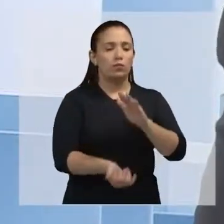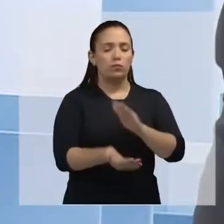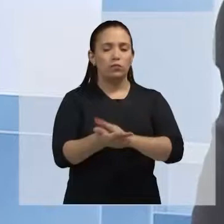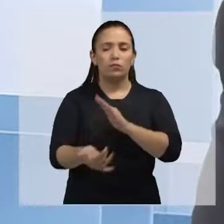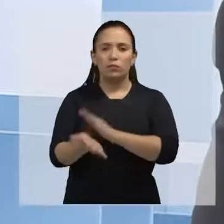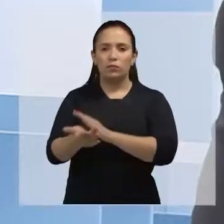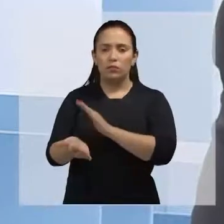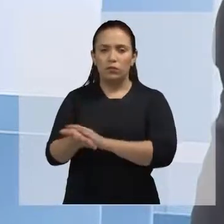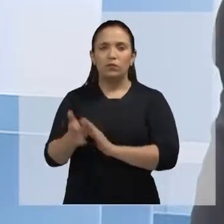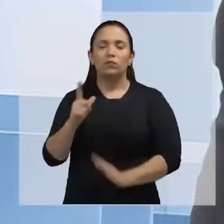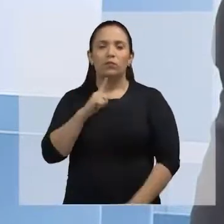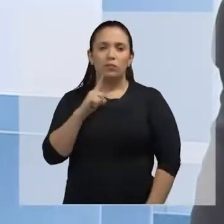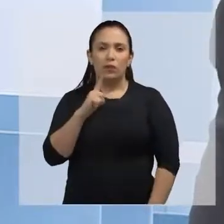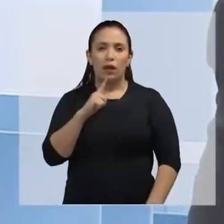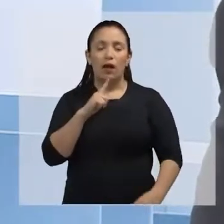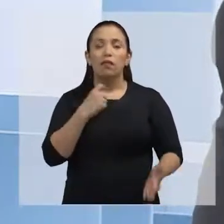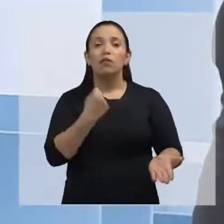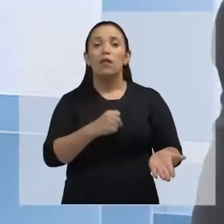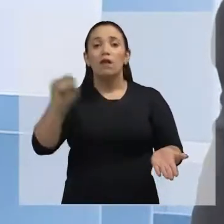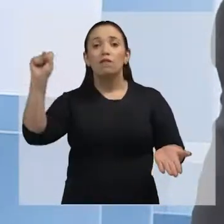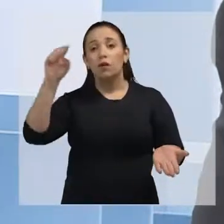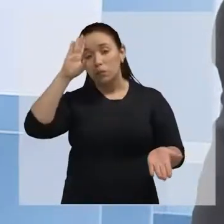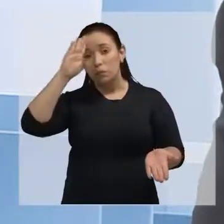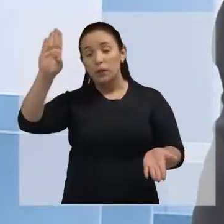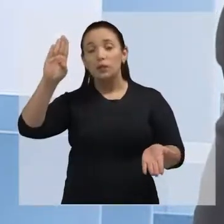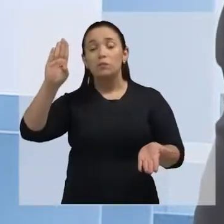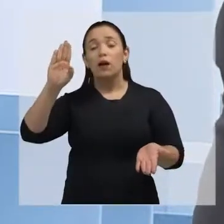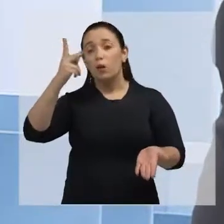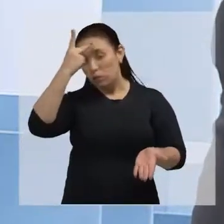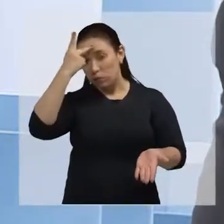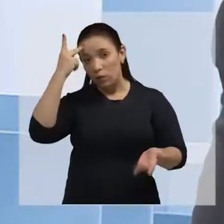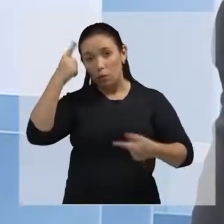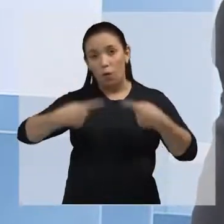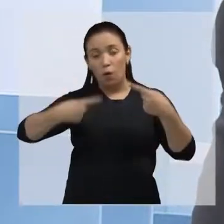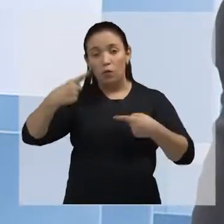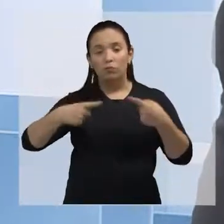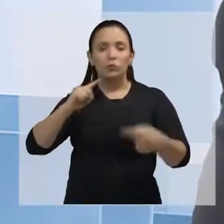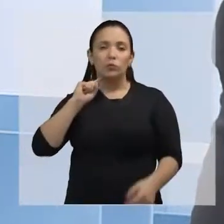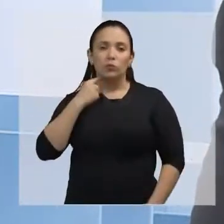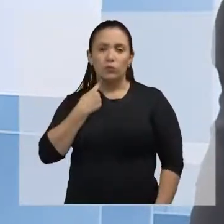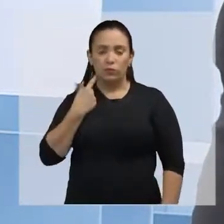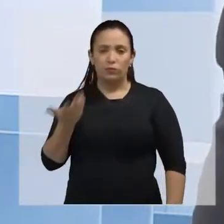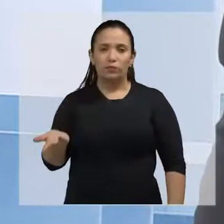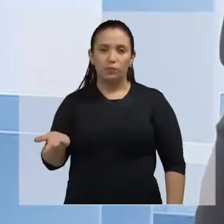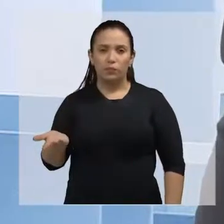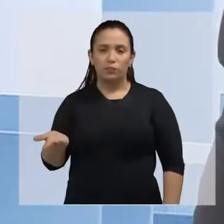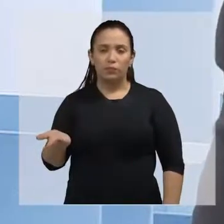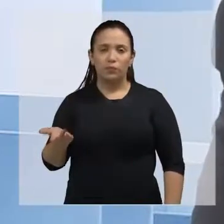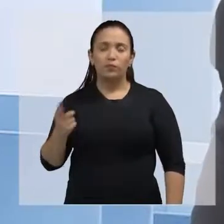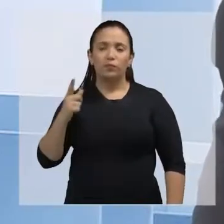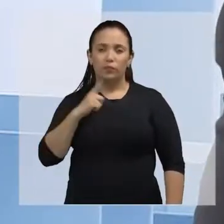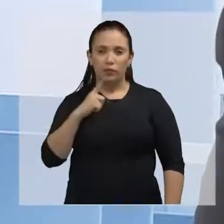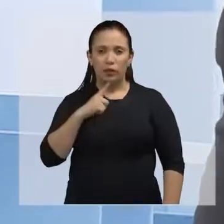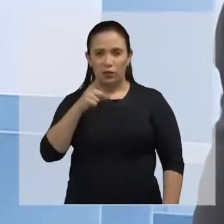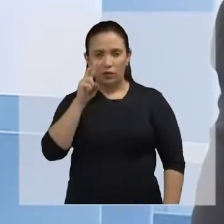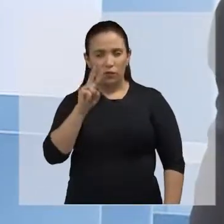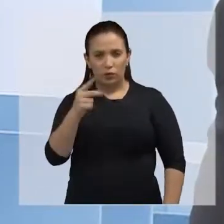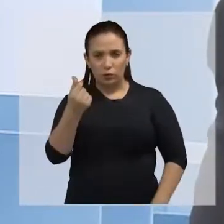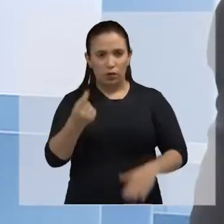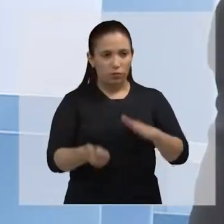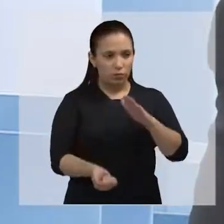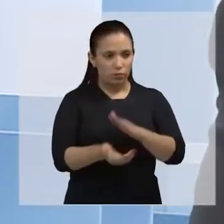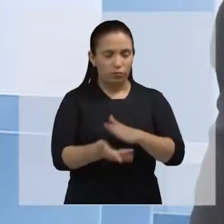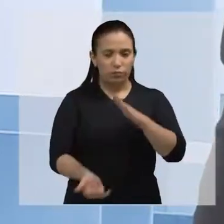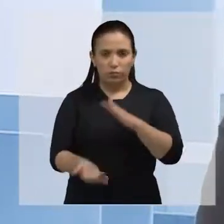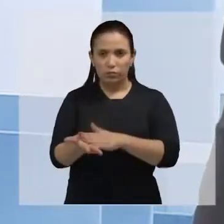escritório da advocacia, defendendo corruptos. Sem dúvida. Então, boa parte dessa sangria do dinheiro